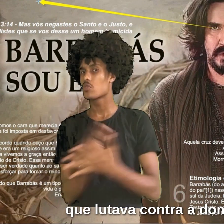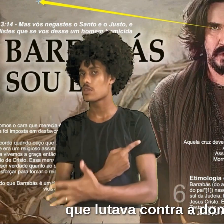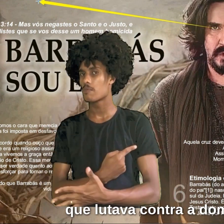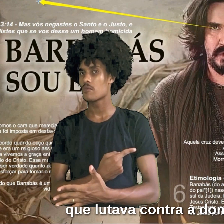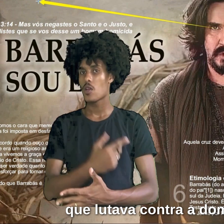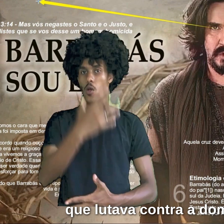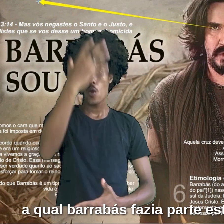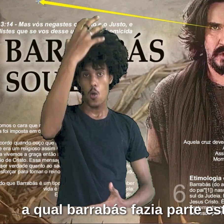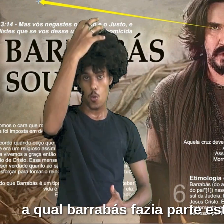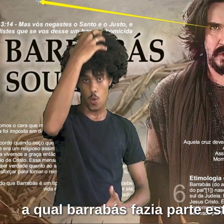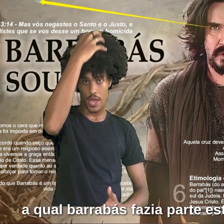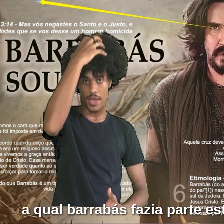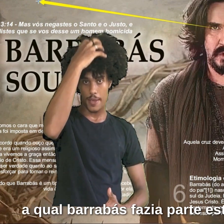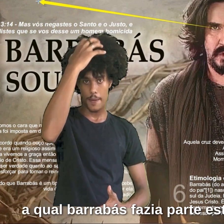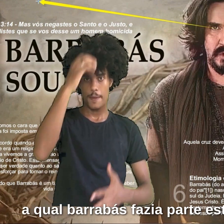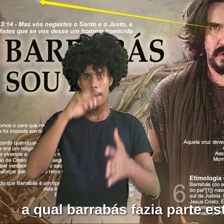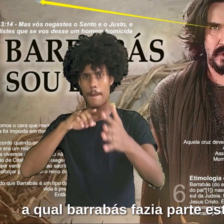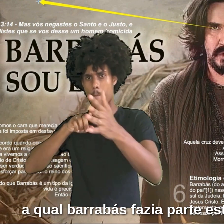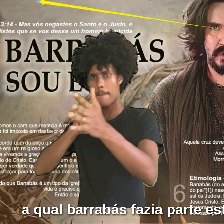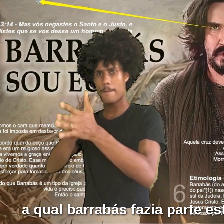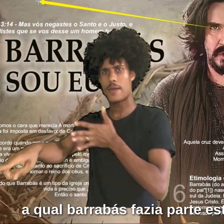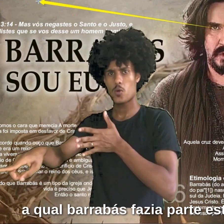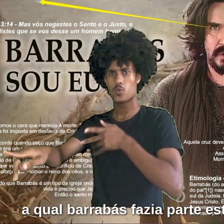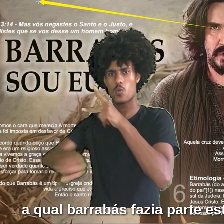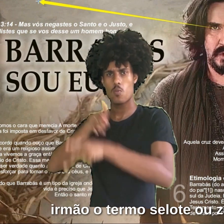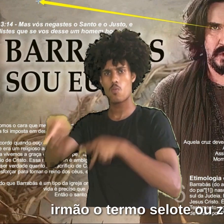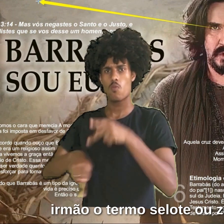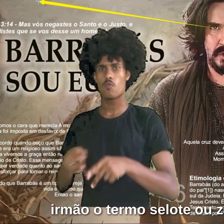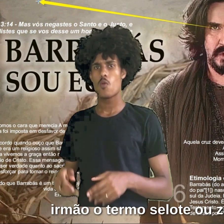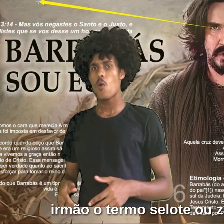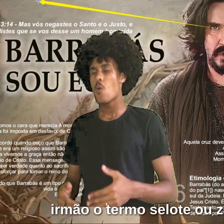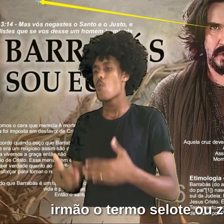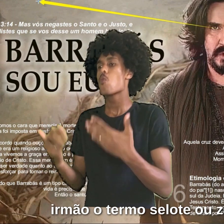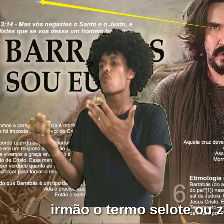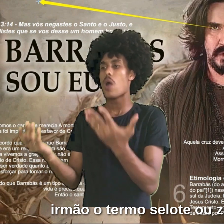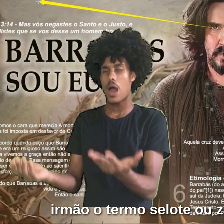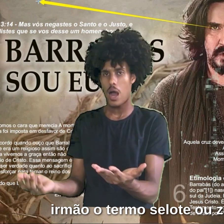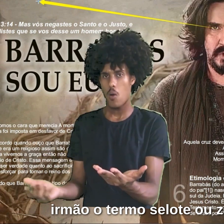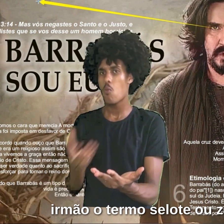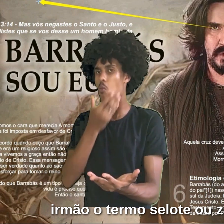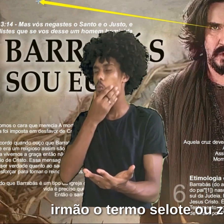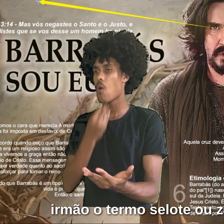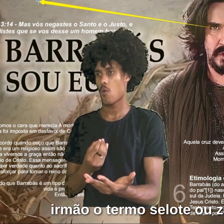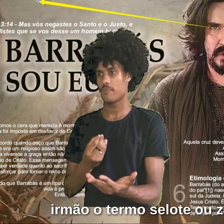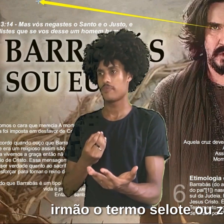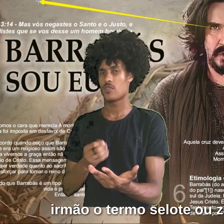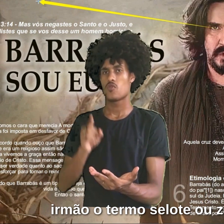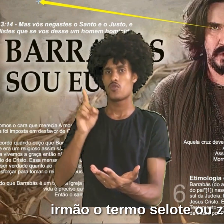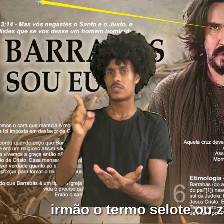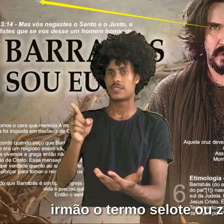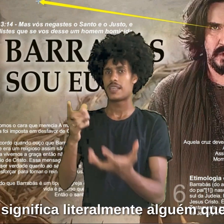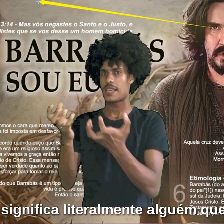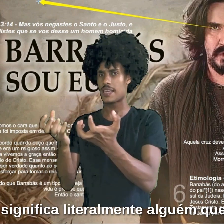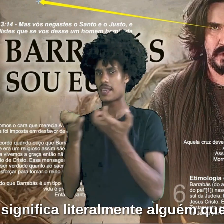dominação romana, a qual Barrabás fazia parte. Esses eram os zelotes, tá, irmãos? O termo zelote ou zelote, tá,